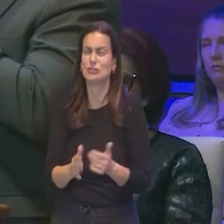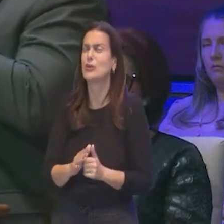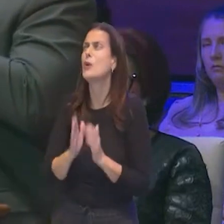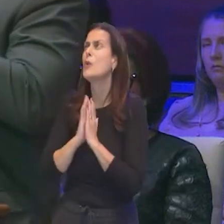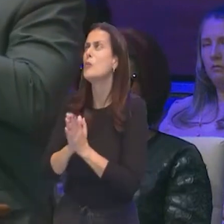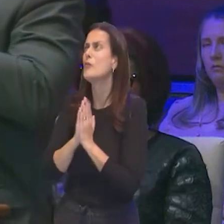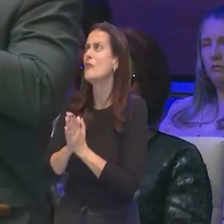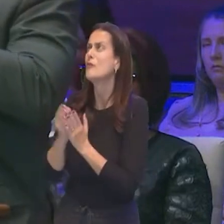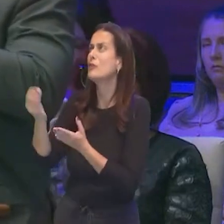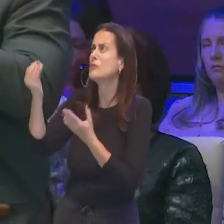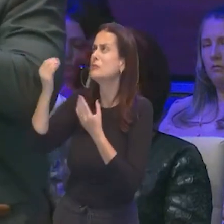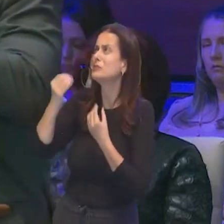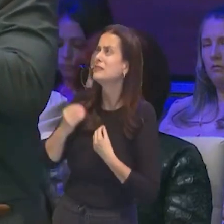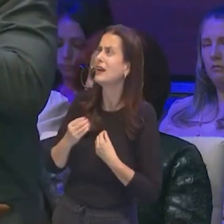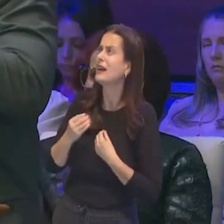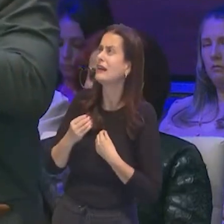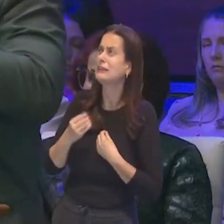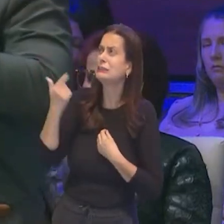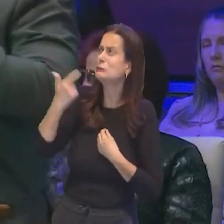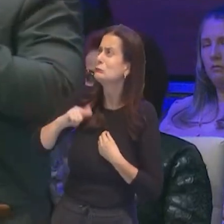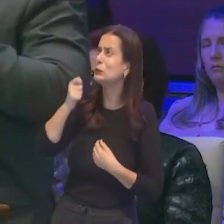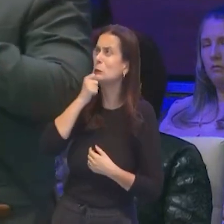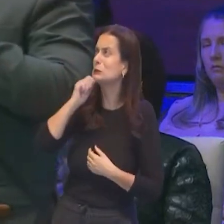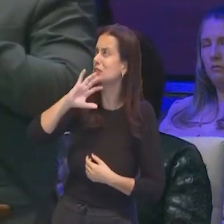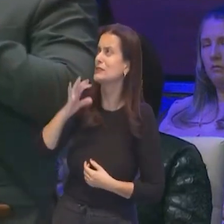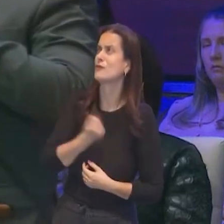Salva-me porque eu estou sem esta salvação.